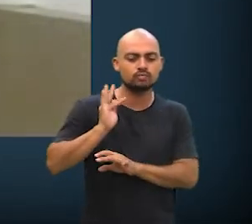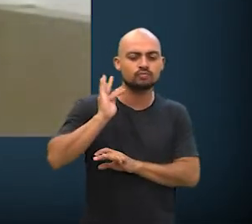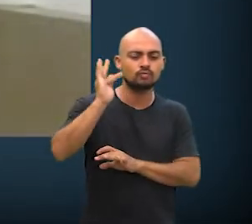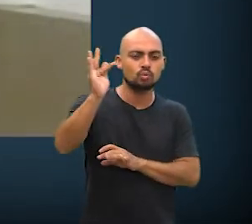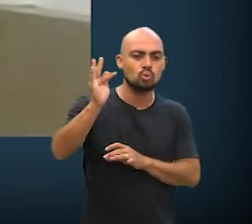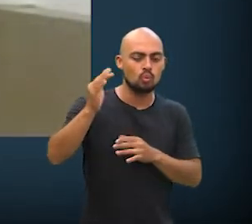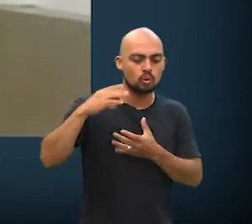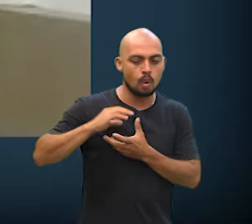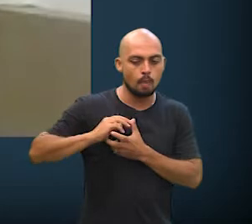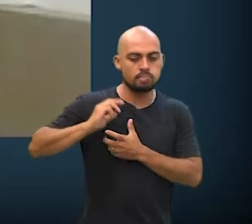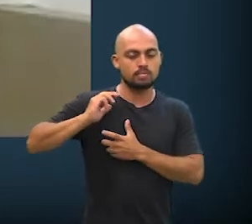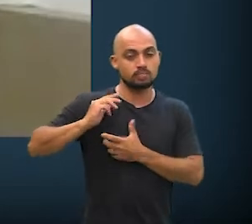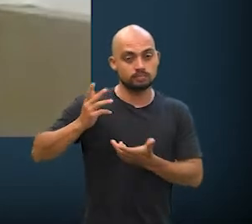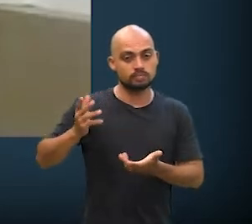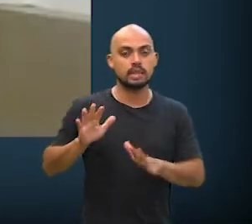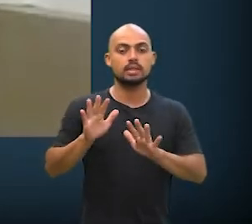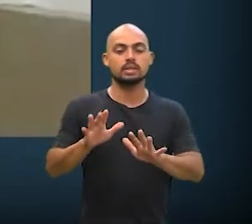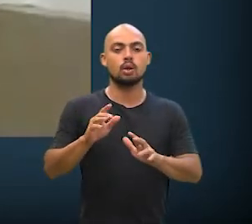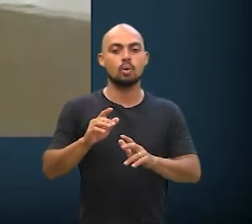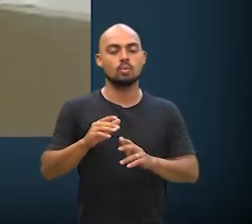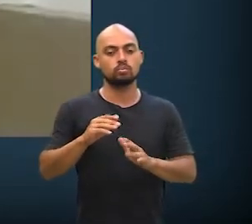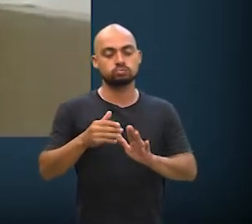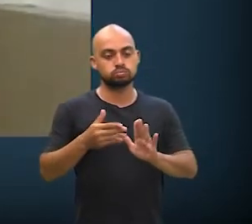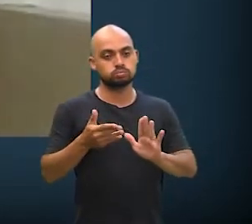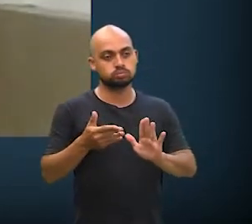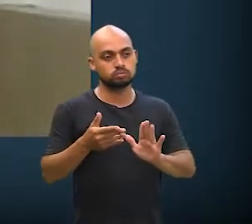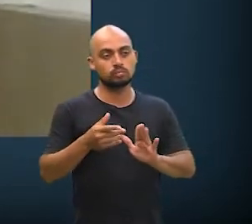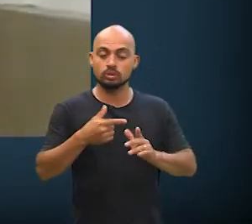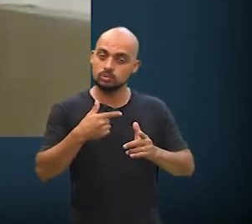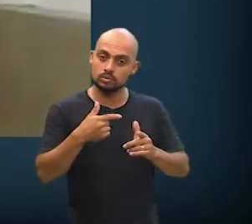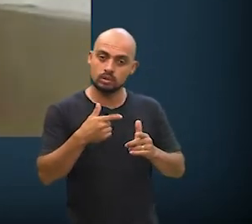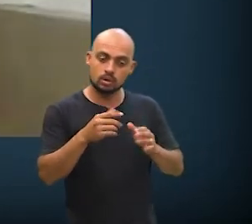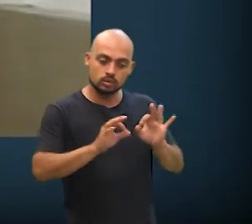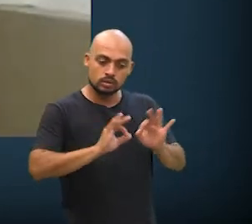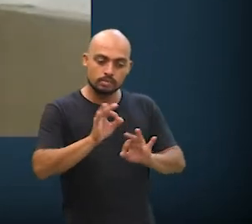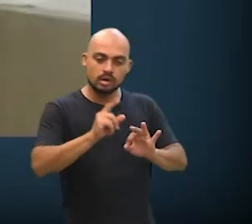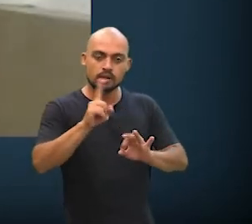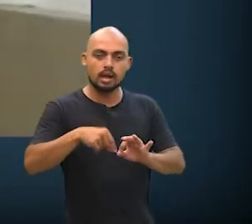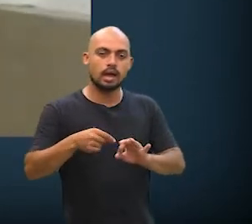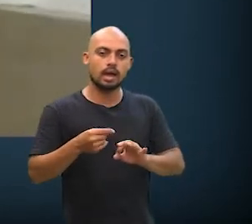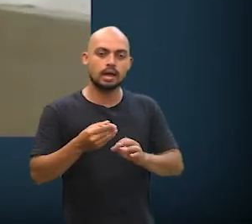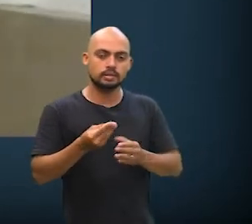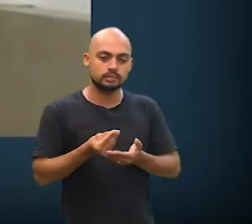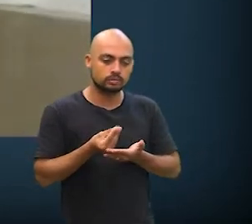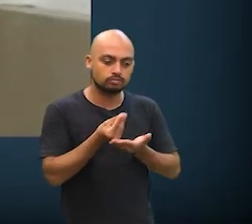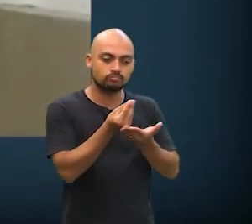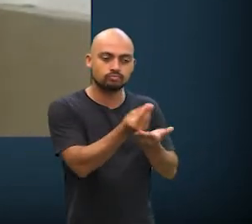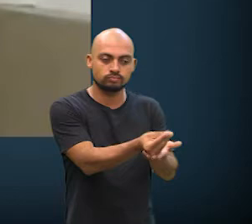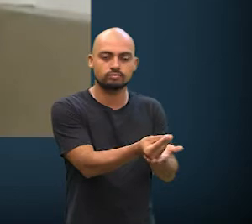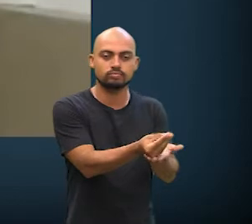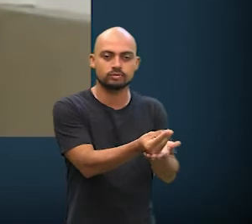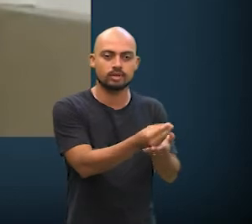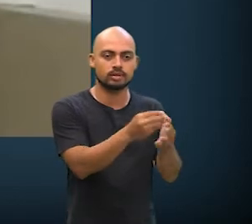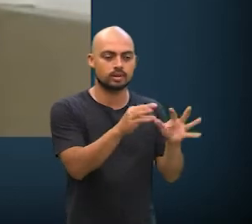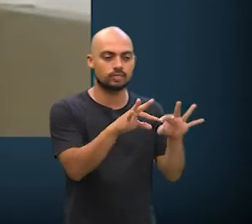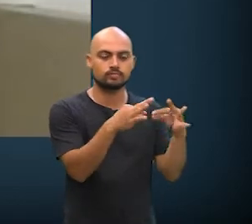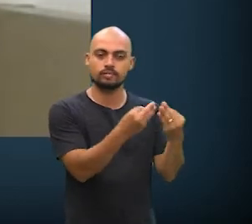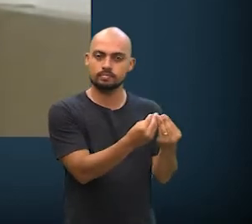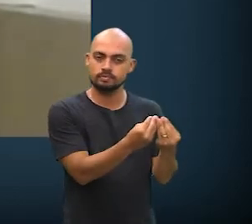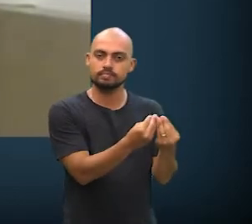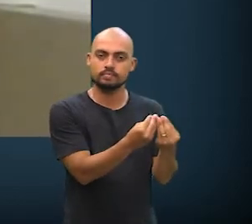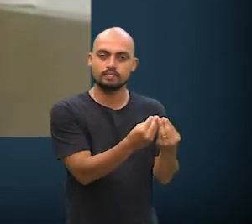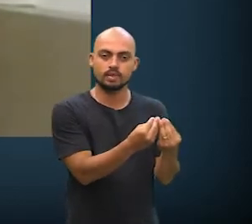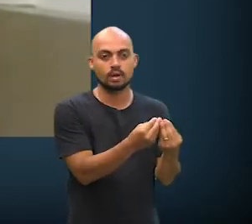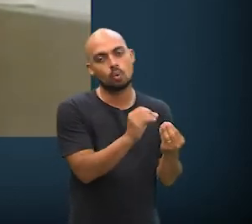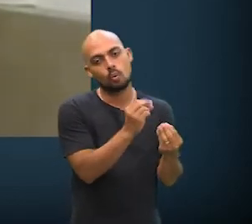negócio, ele tem como principal função, né, fornecer o sustento do fundador, do proprietário. A